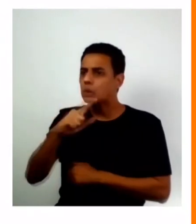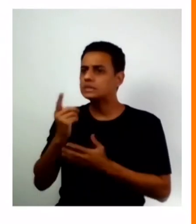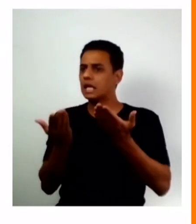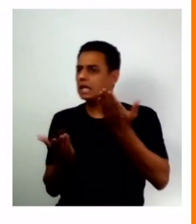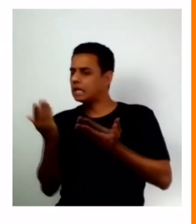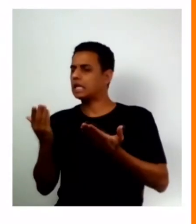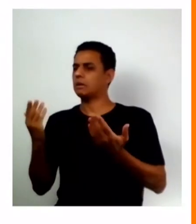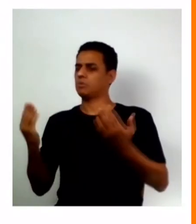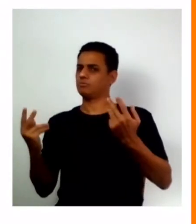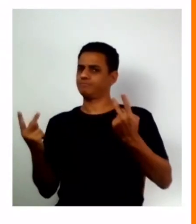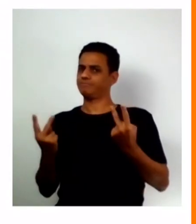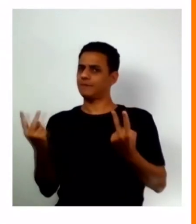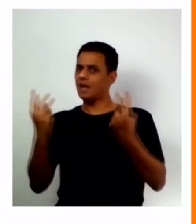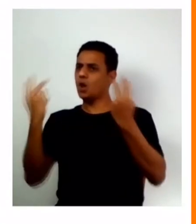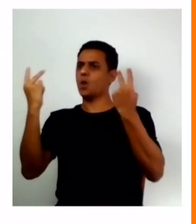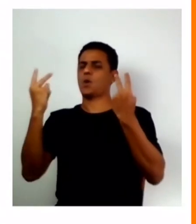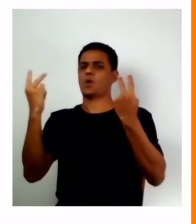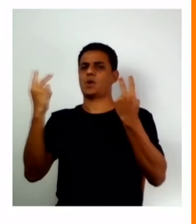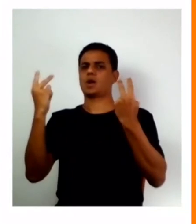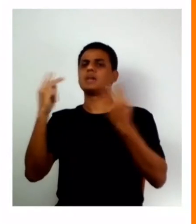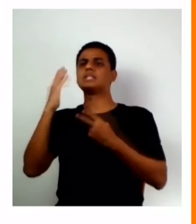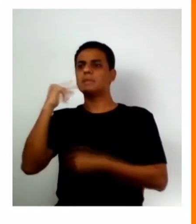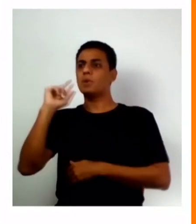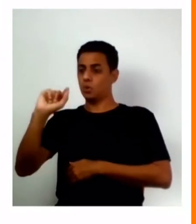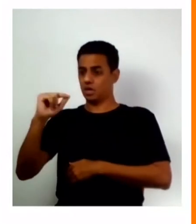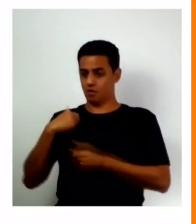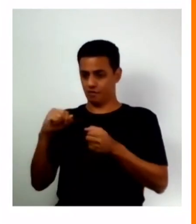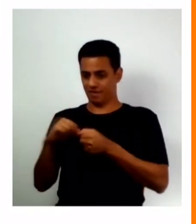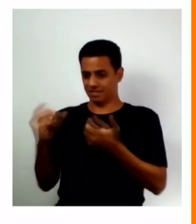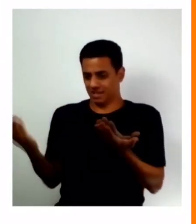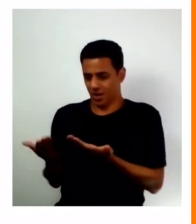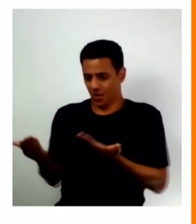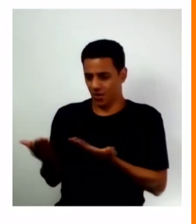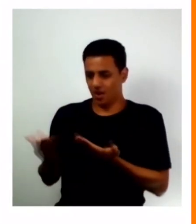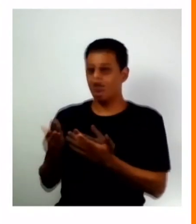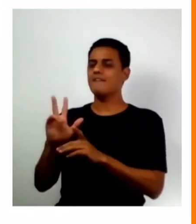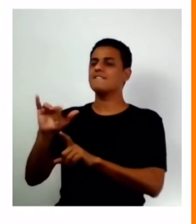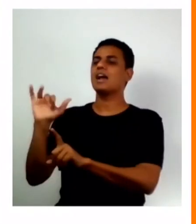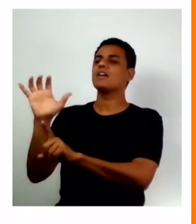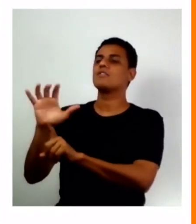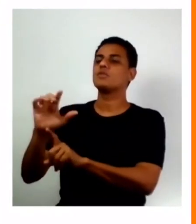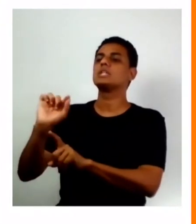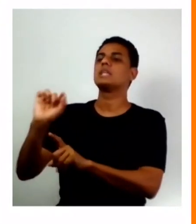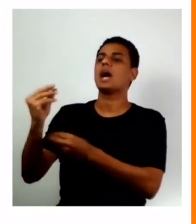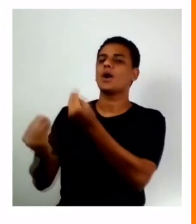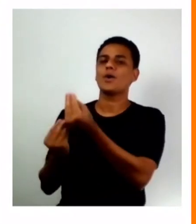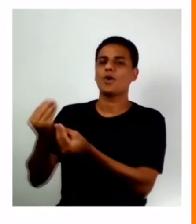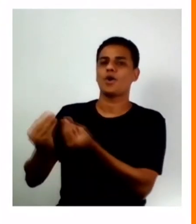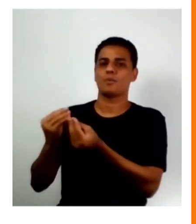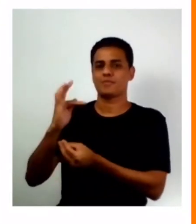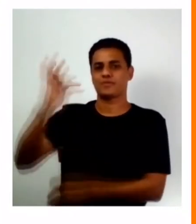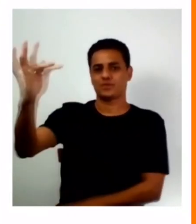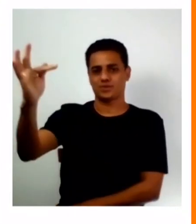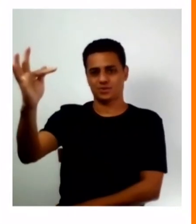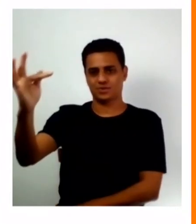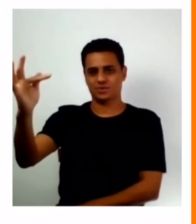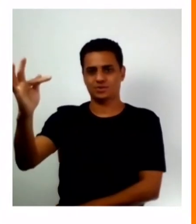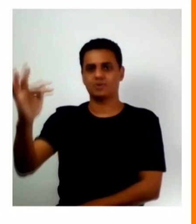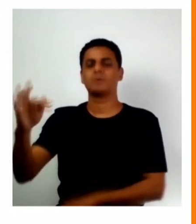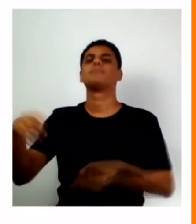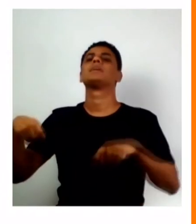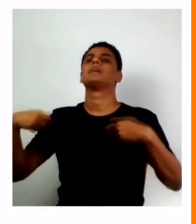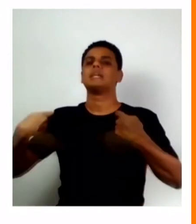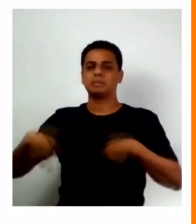os impactos do que está fazendo. E, sobre todo, tem que saber trabalhar conjuntamente